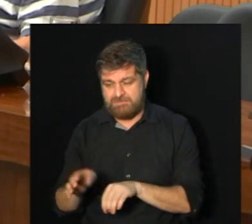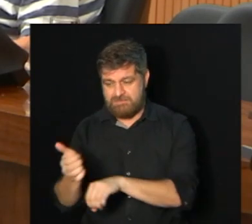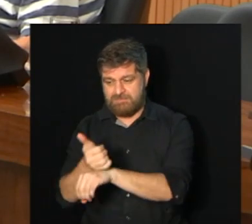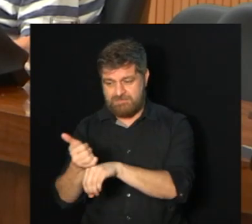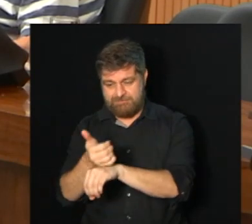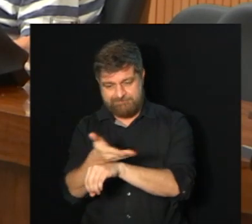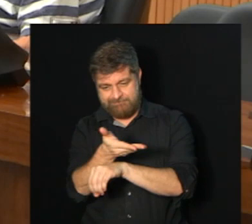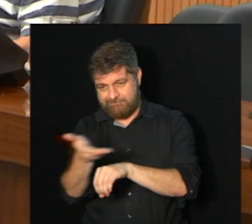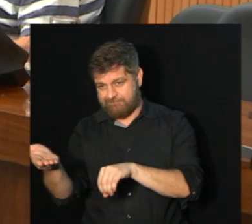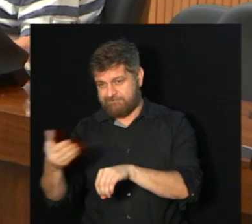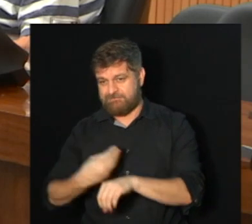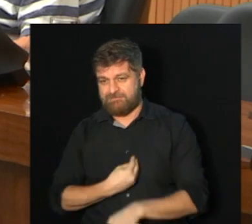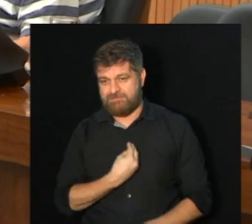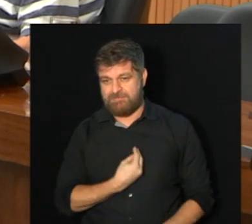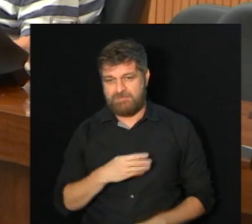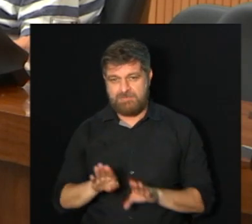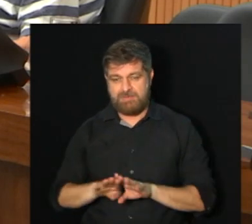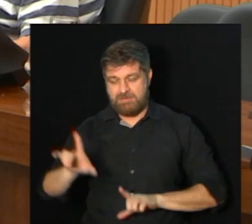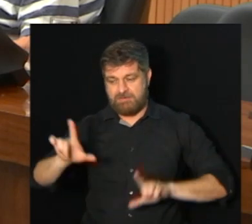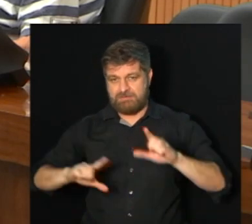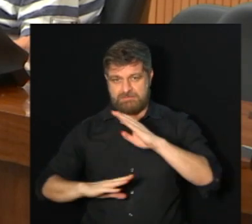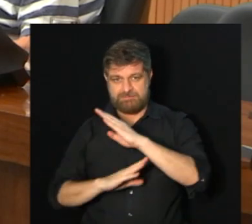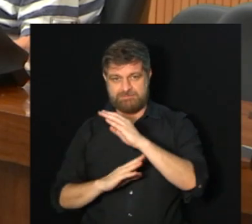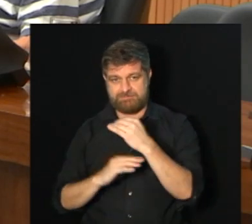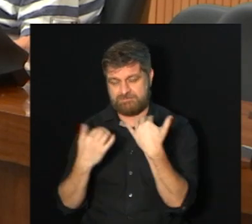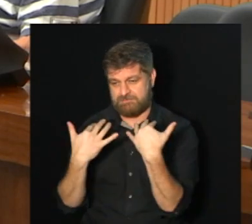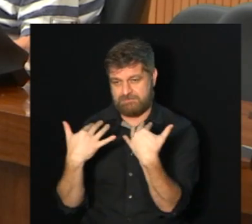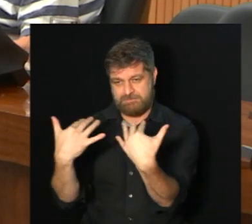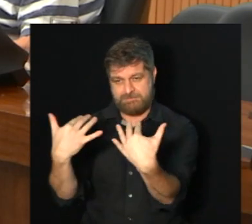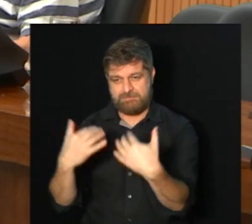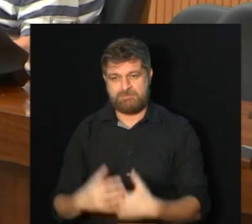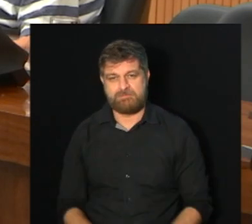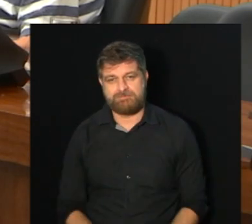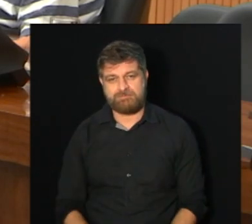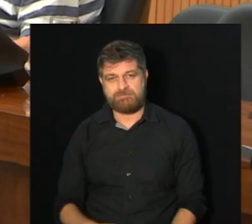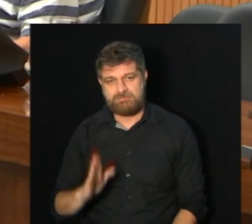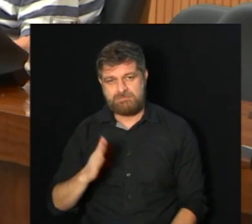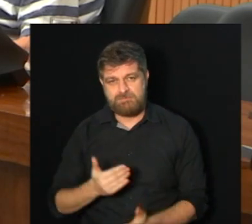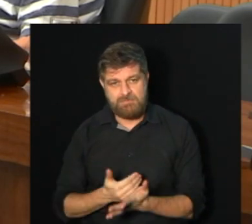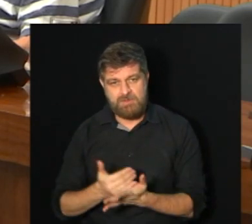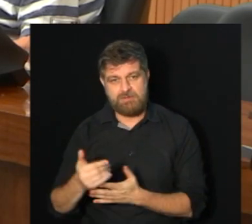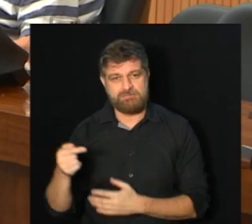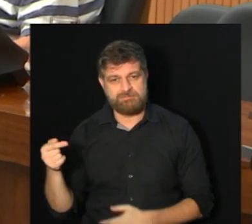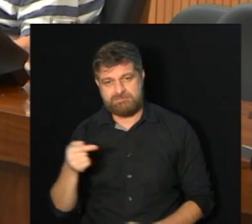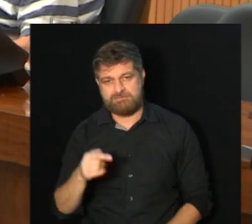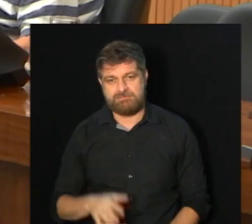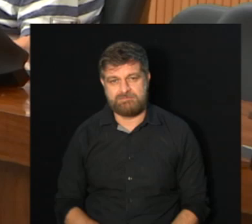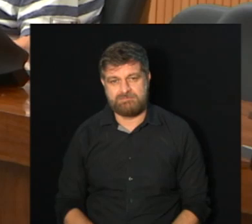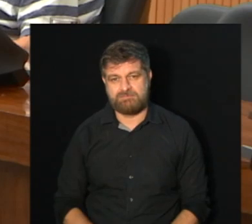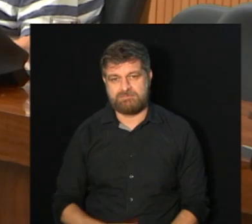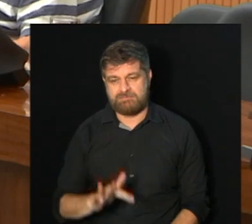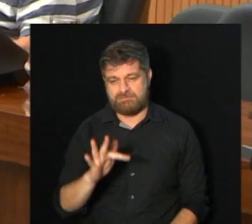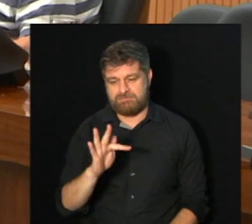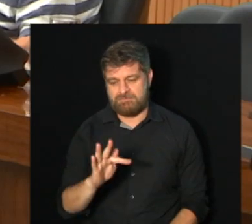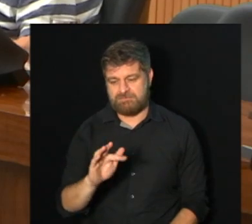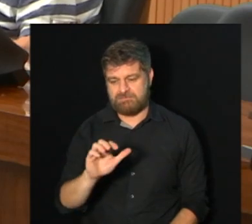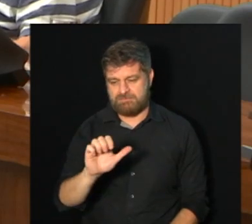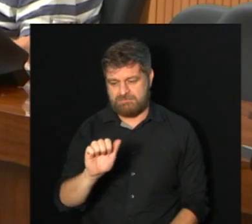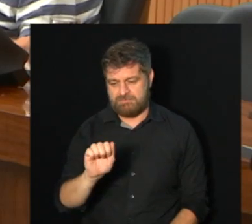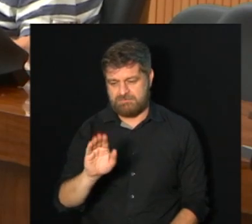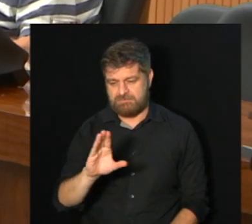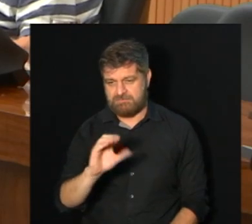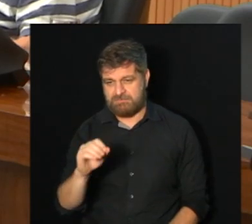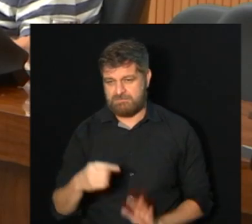presentes e aqueles que estão nos assistindo pela TV Câmara. Eu já passo a palavra para o Fábio, que vai fazer